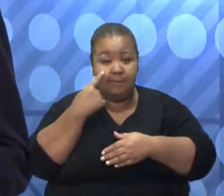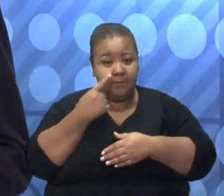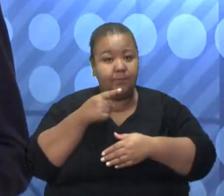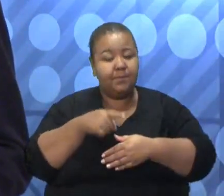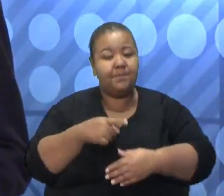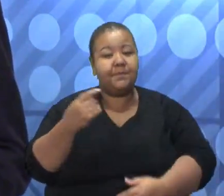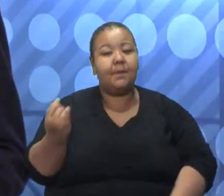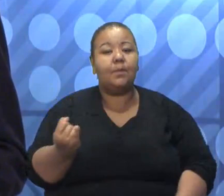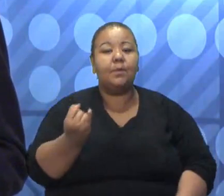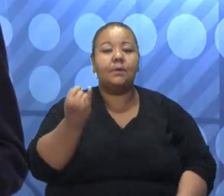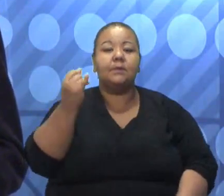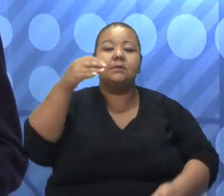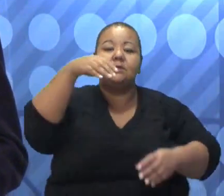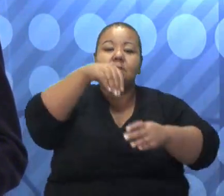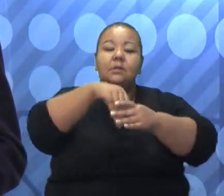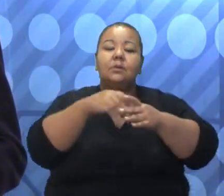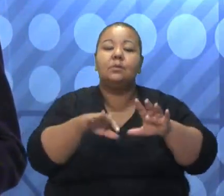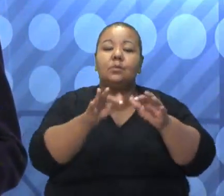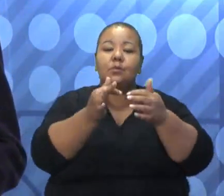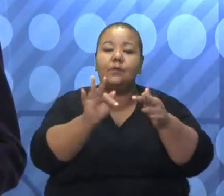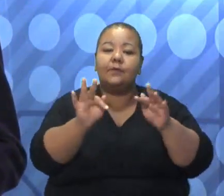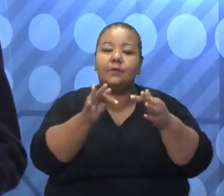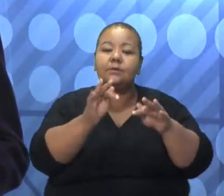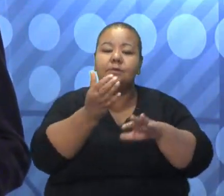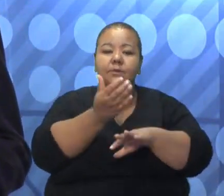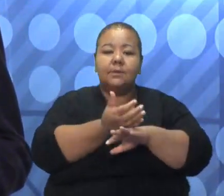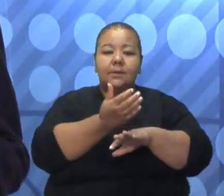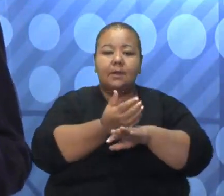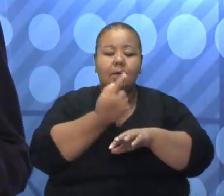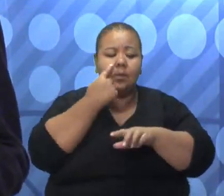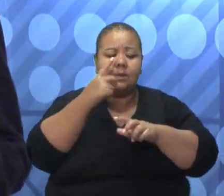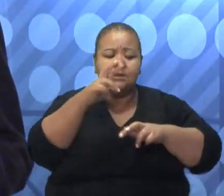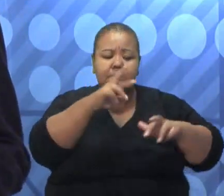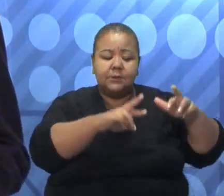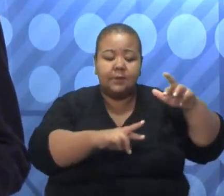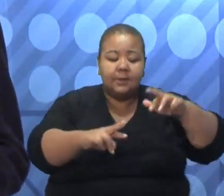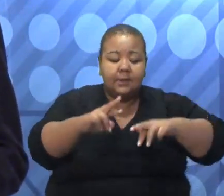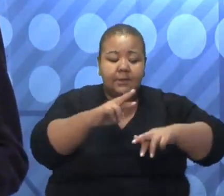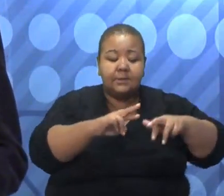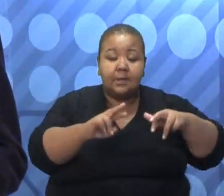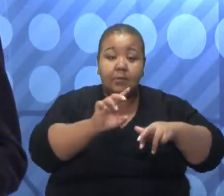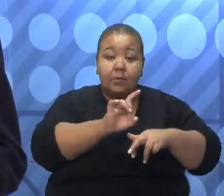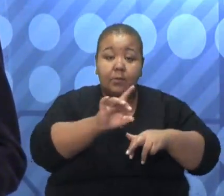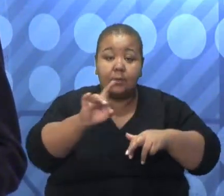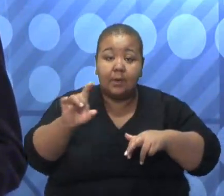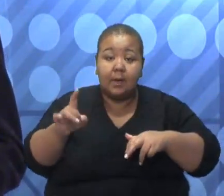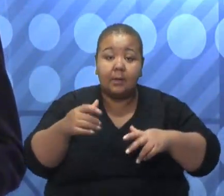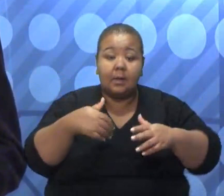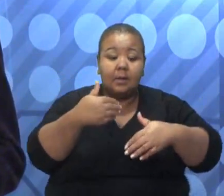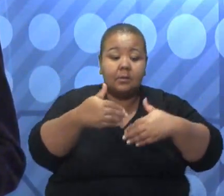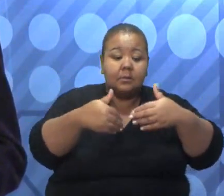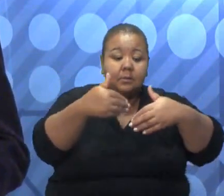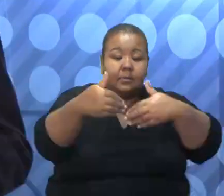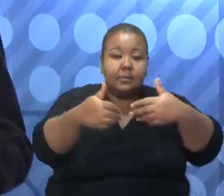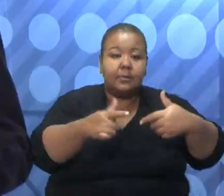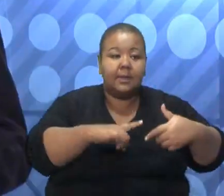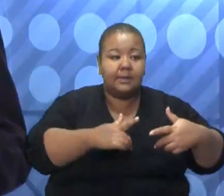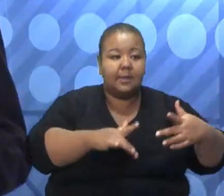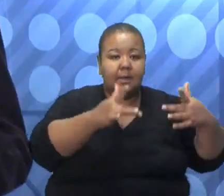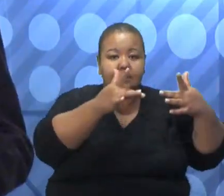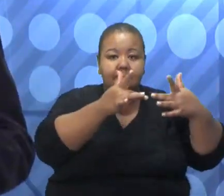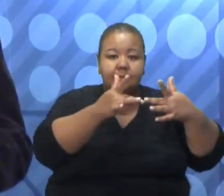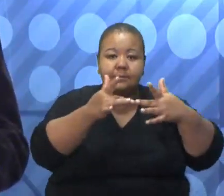super importante dentro do fluxo de materiais a gente analisar os processos e como cada processo mantém uma relação direta com os outros. Então